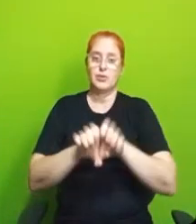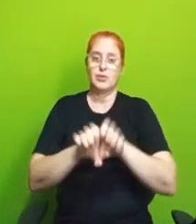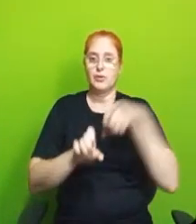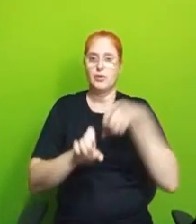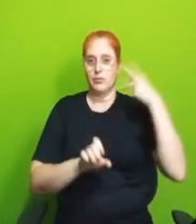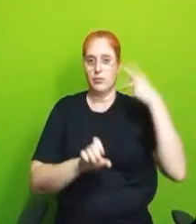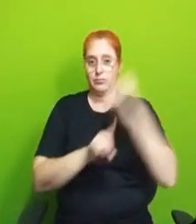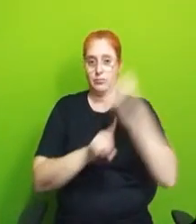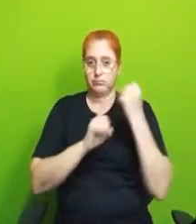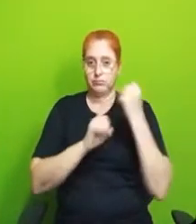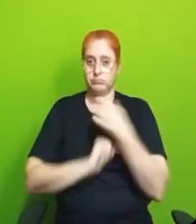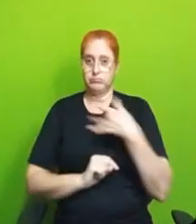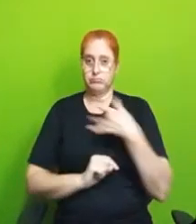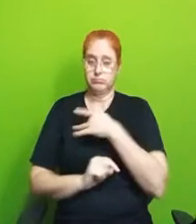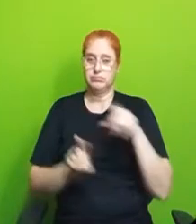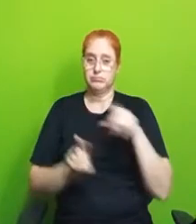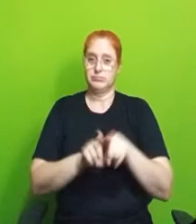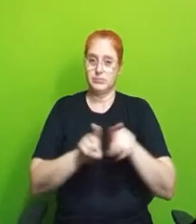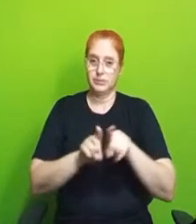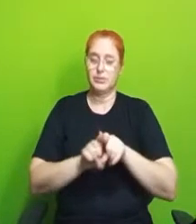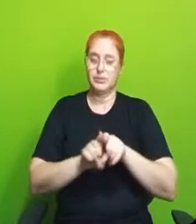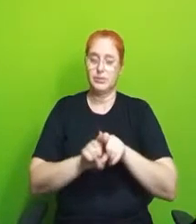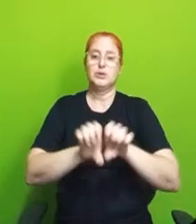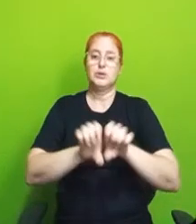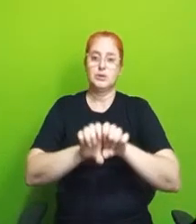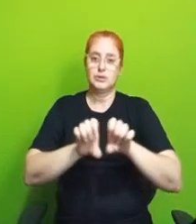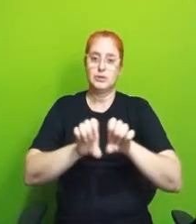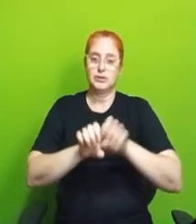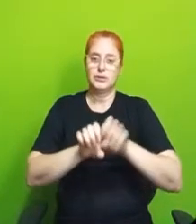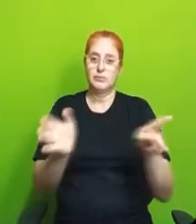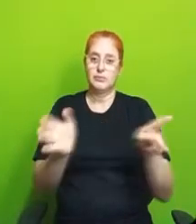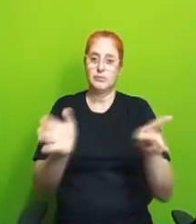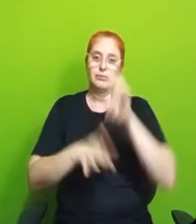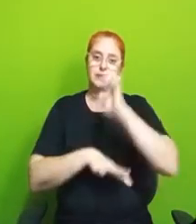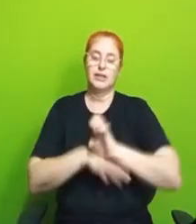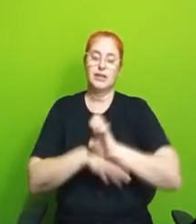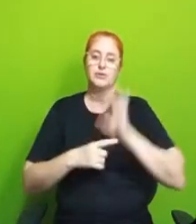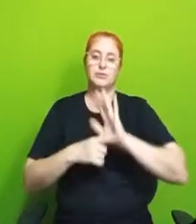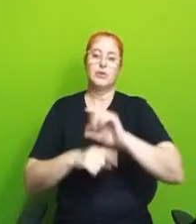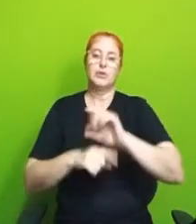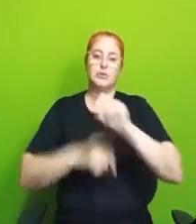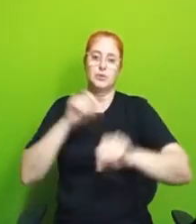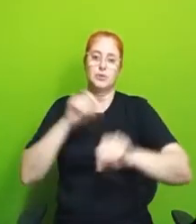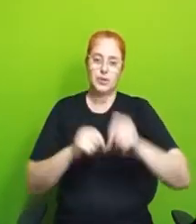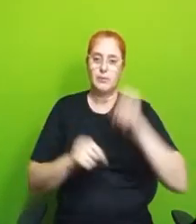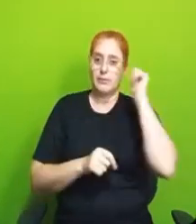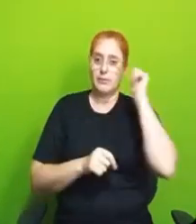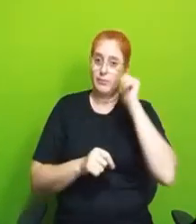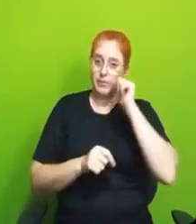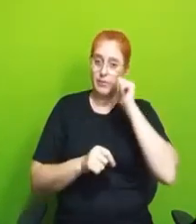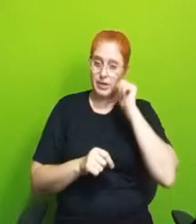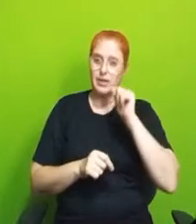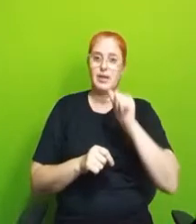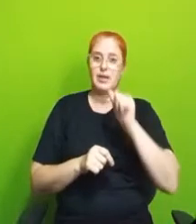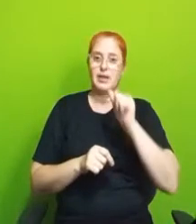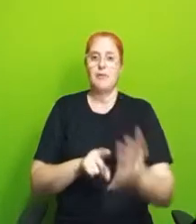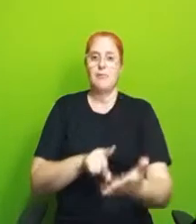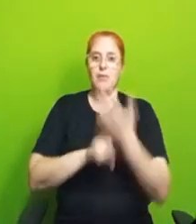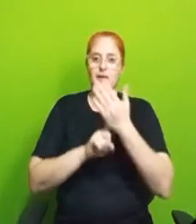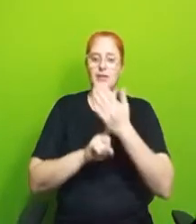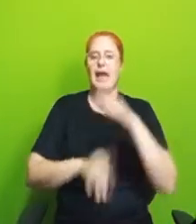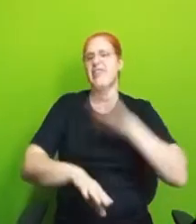E é estruturante da ação do próprio Estado, a gente mostra que aquilo que para as mulheres aparece como um tempo perdido, os sujeitos da pesquisa